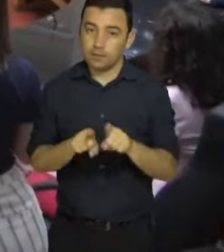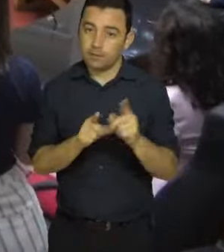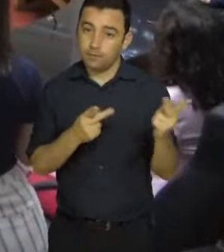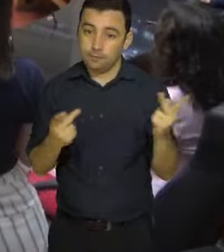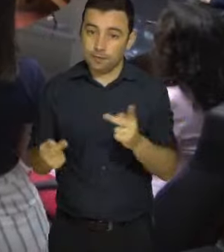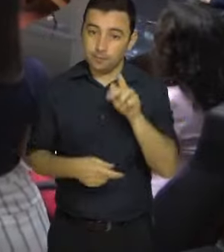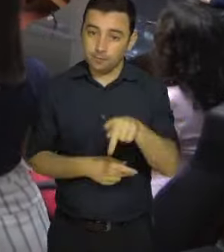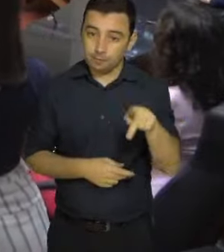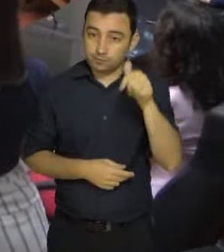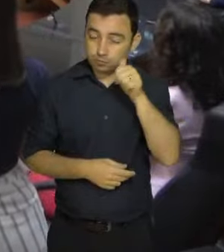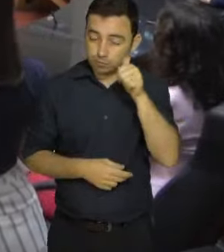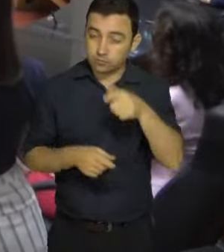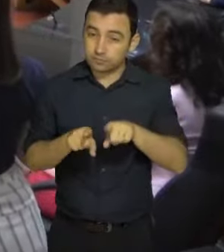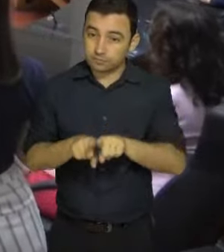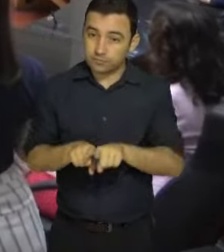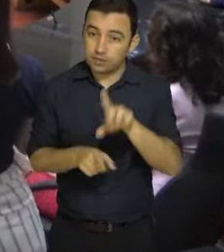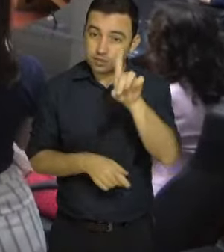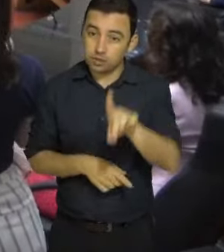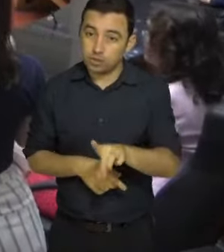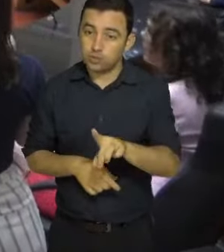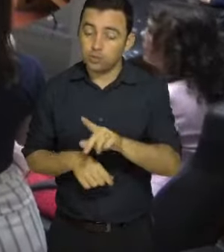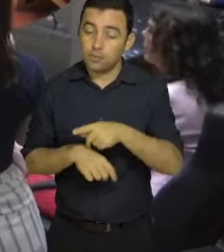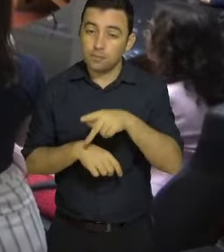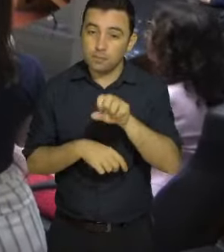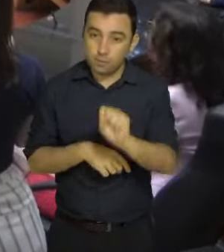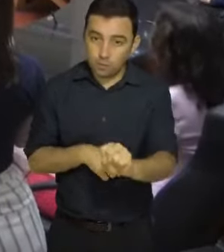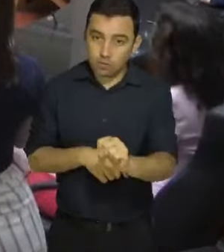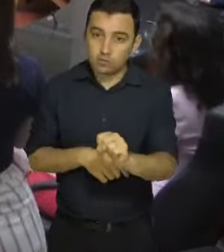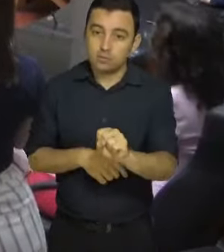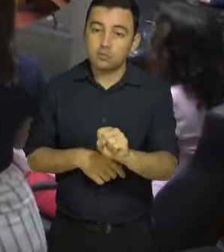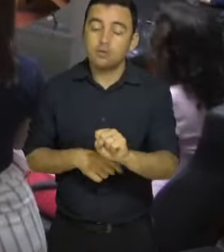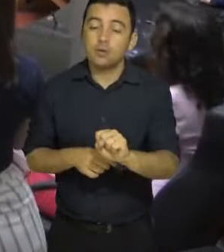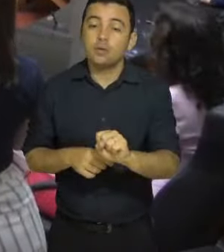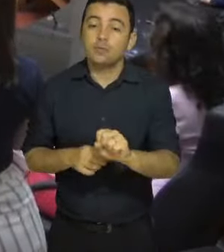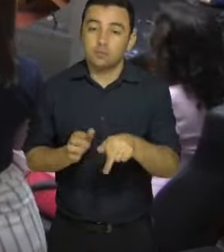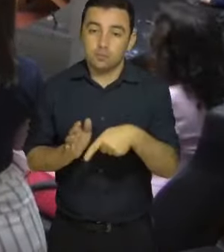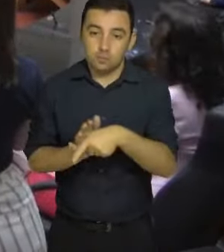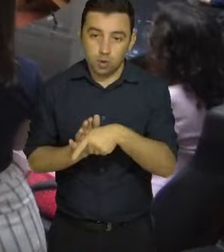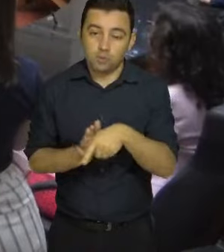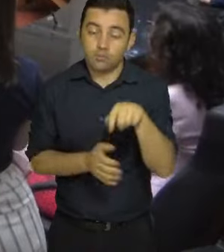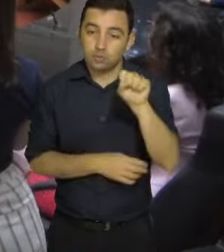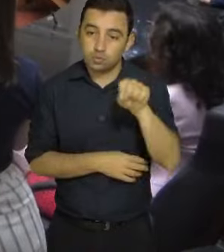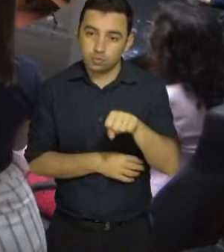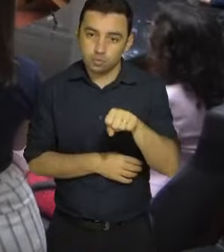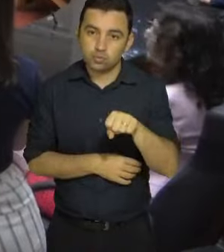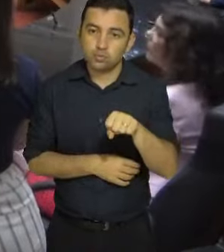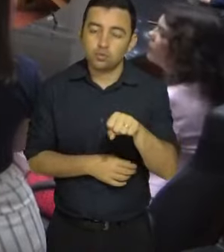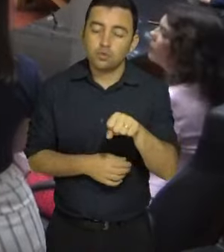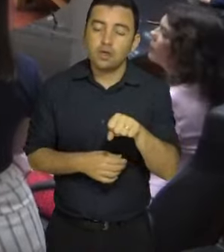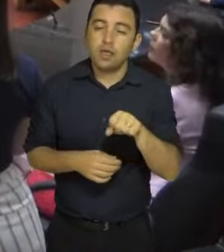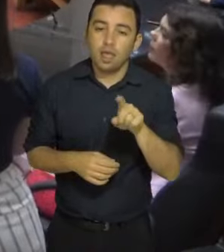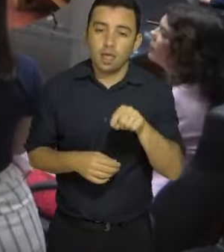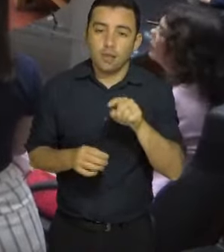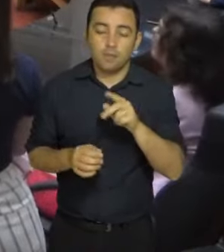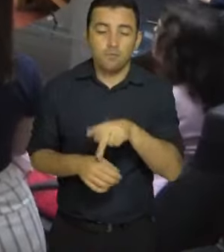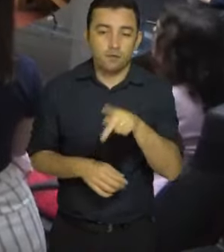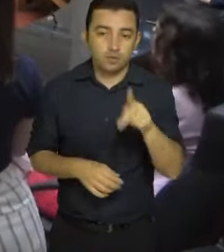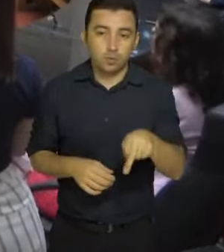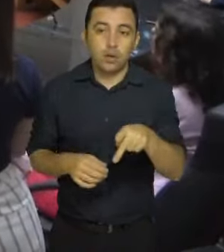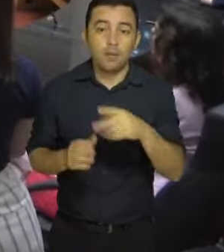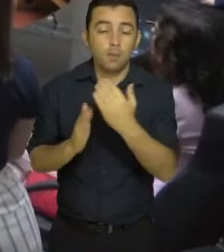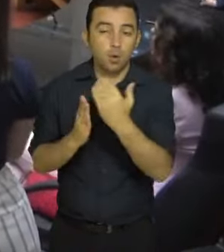professora associada e diretora de pós-graduação da Universidade Federal da Fronteira Sul, professora orientadora dos programas